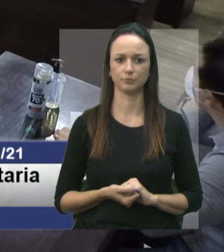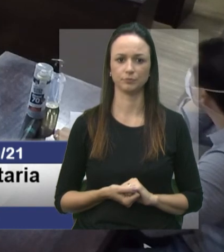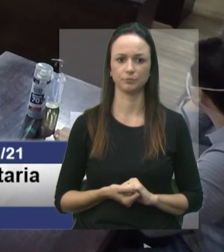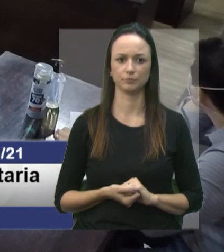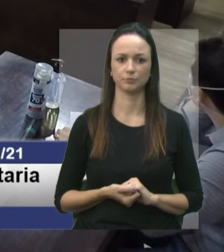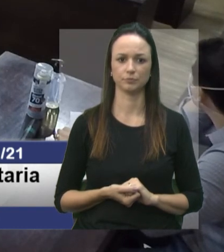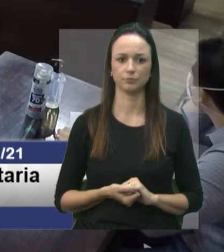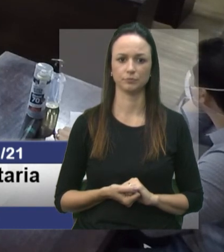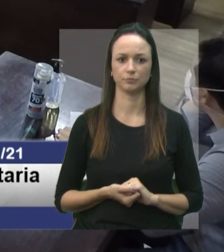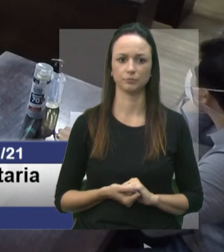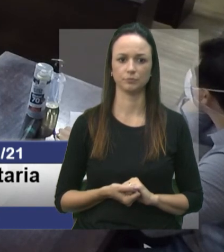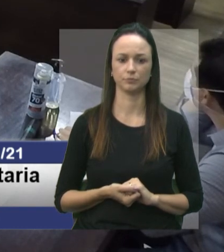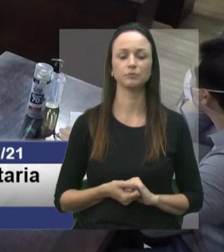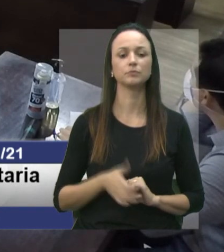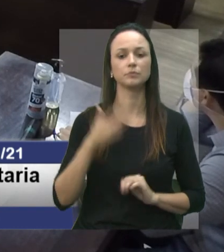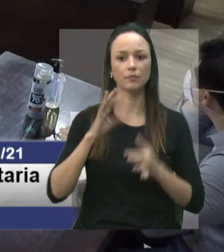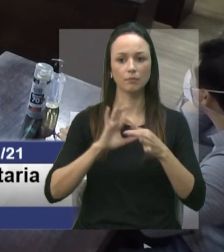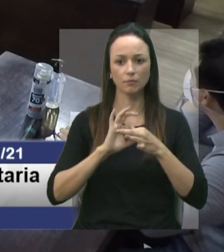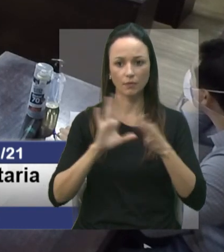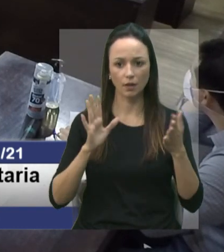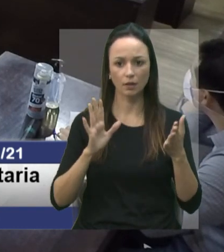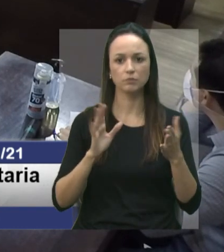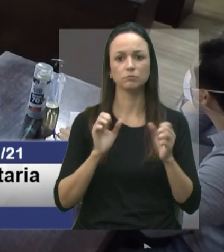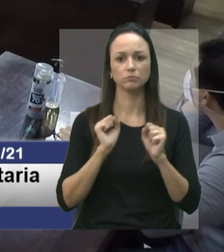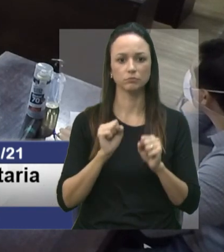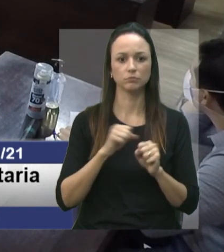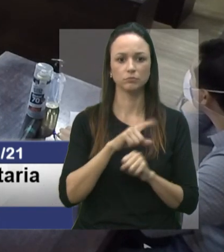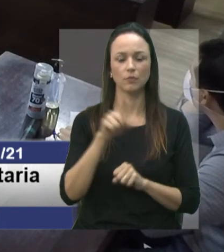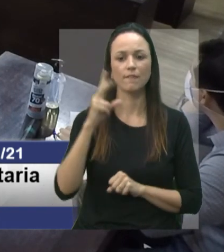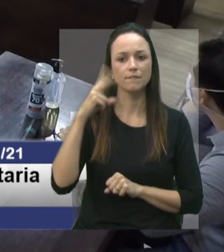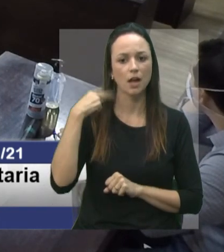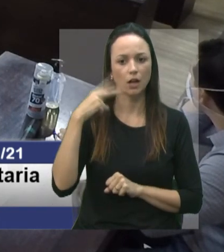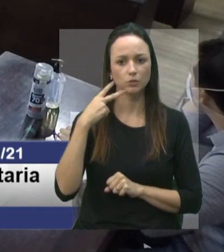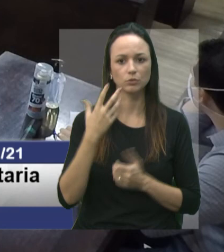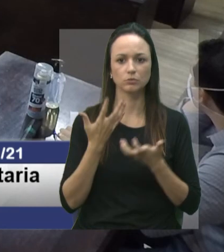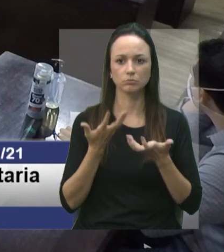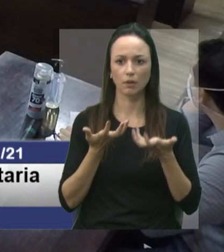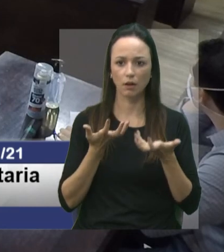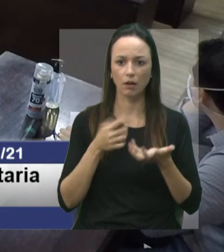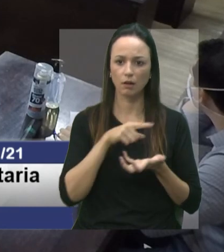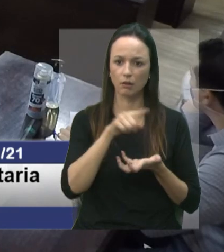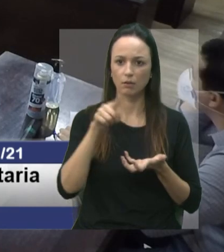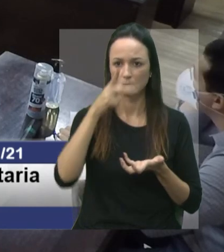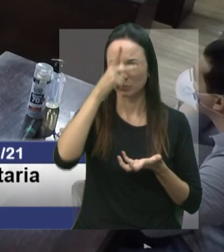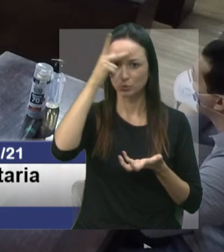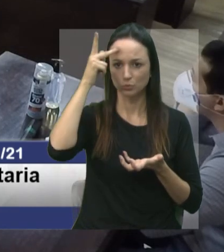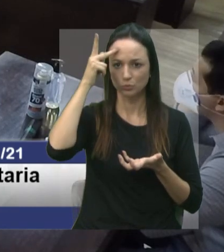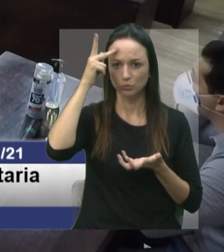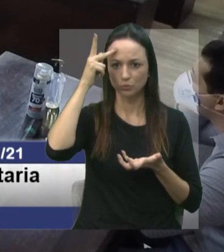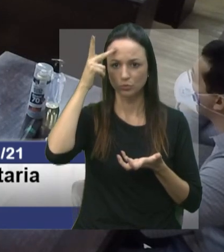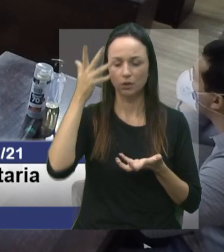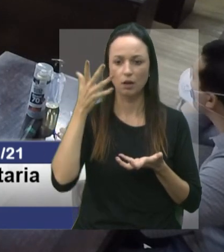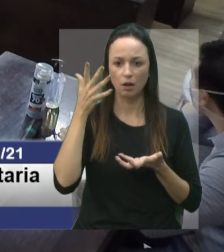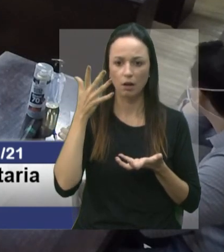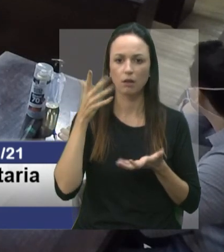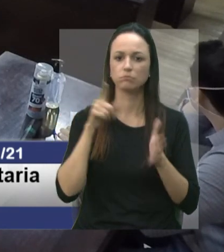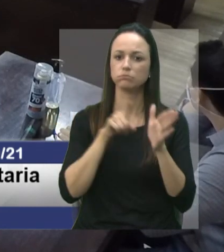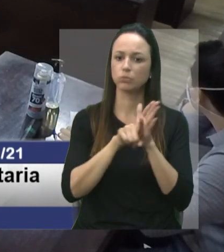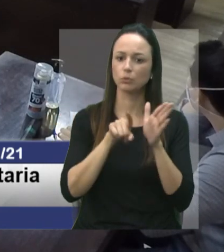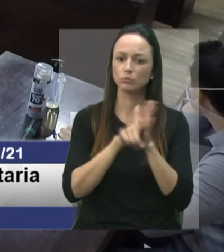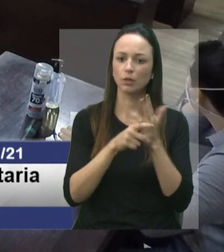A palavra continua aberta para o senhor vereador, alguém do público presente aí que quiser se manifestar.